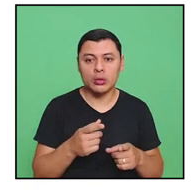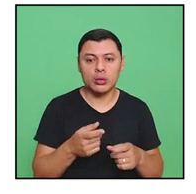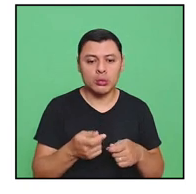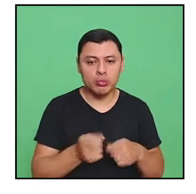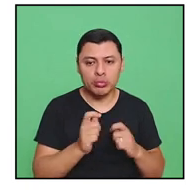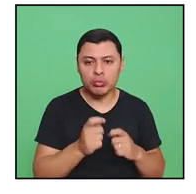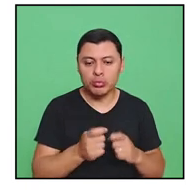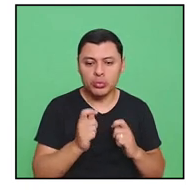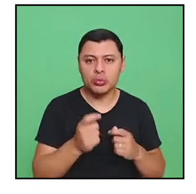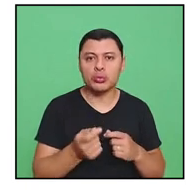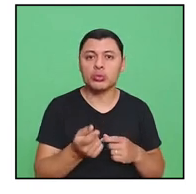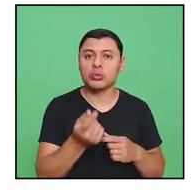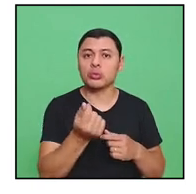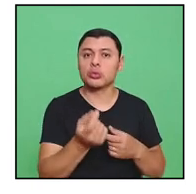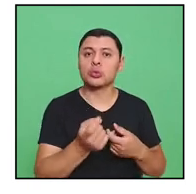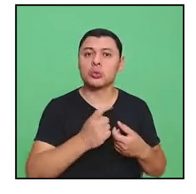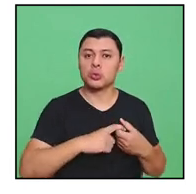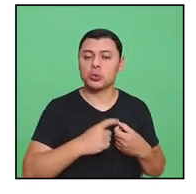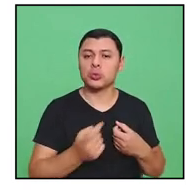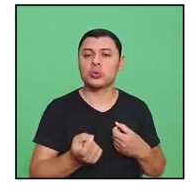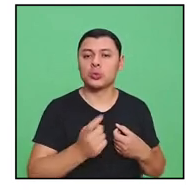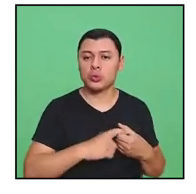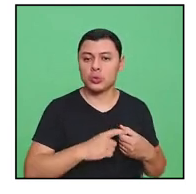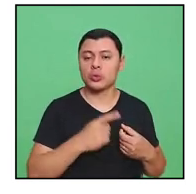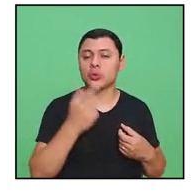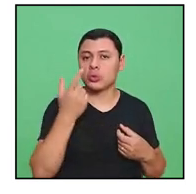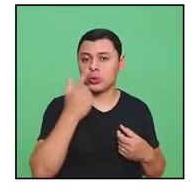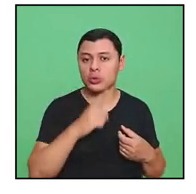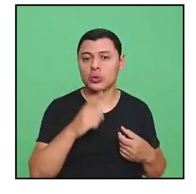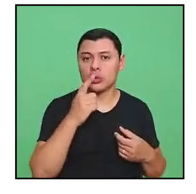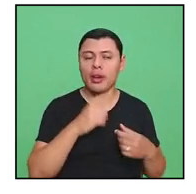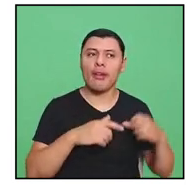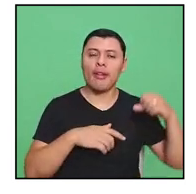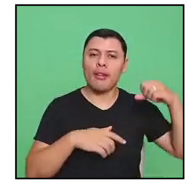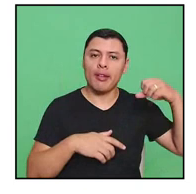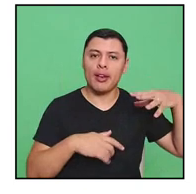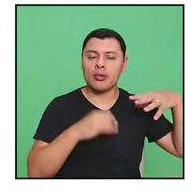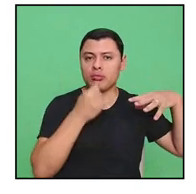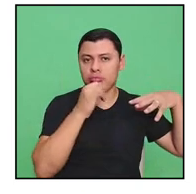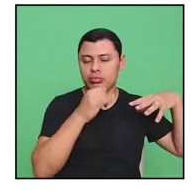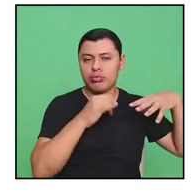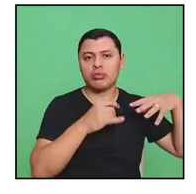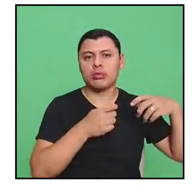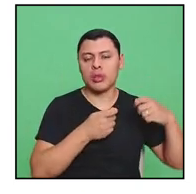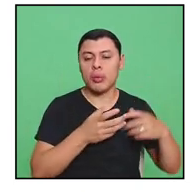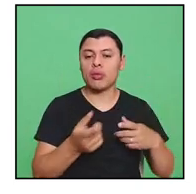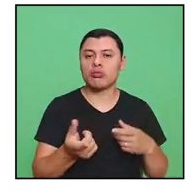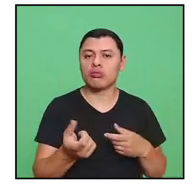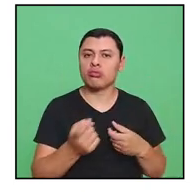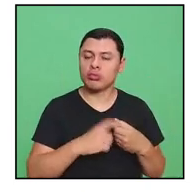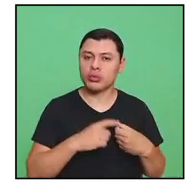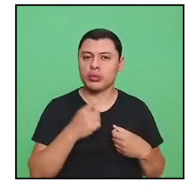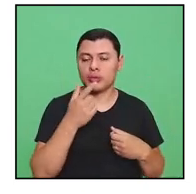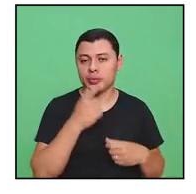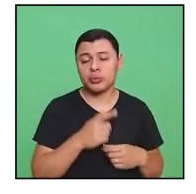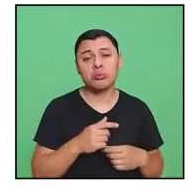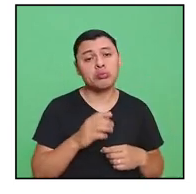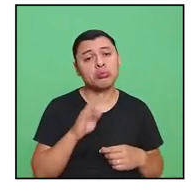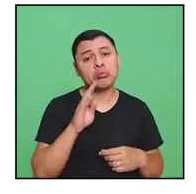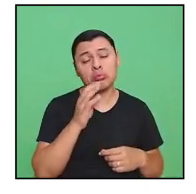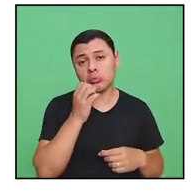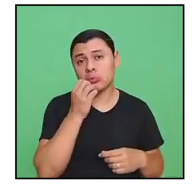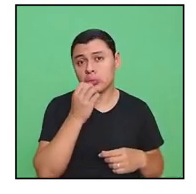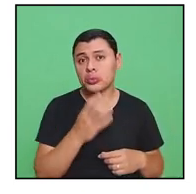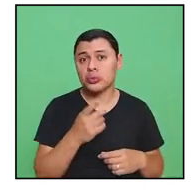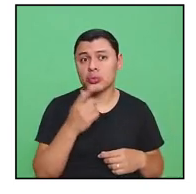algum retorno de investimento compensado com gasto de energia. E aí foi um experimento interessante assim que a